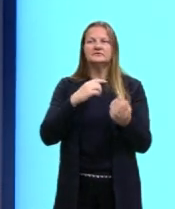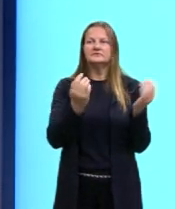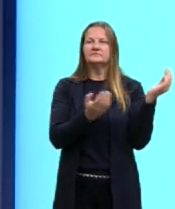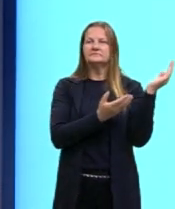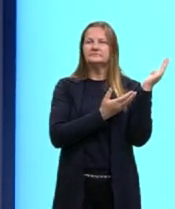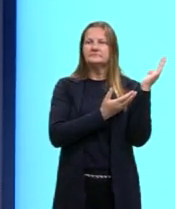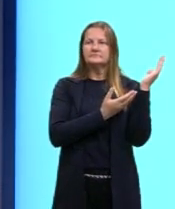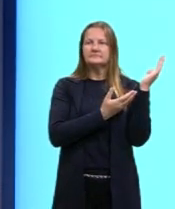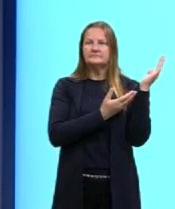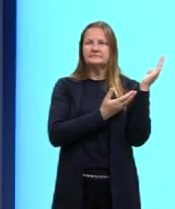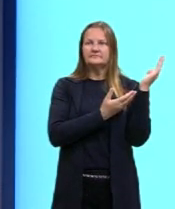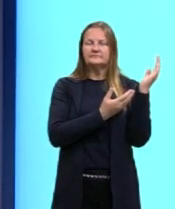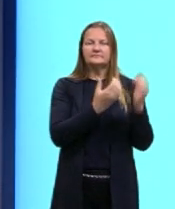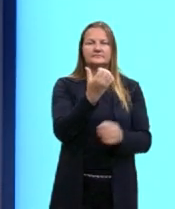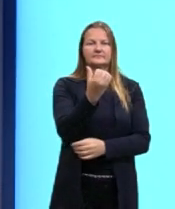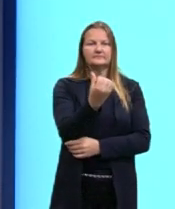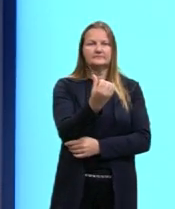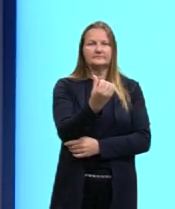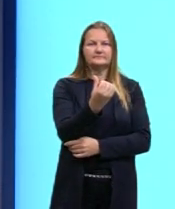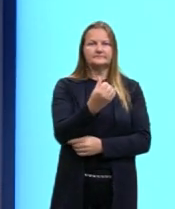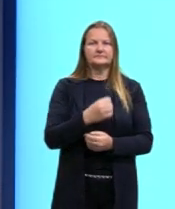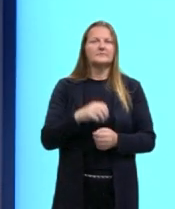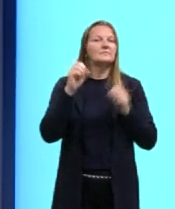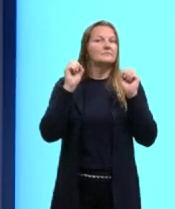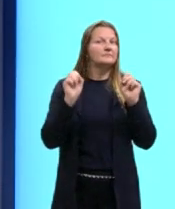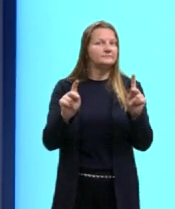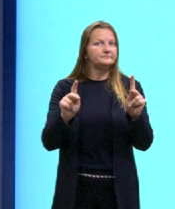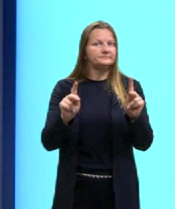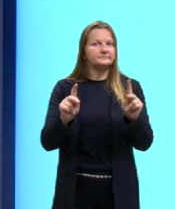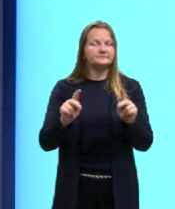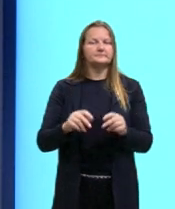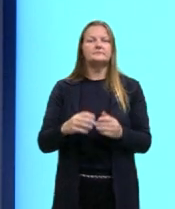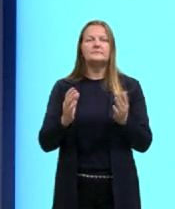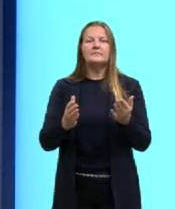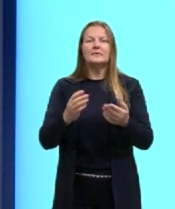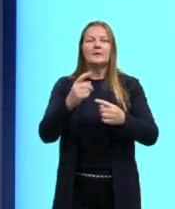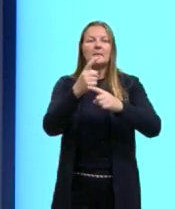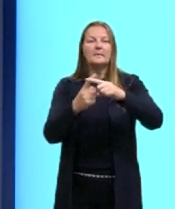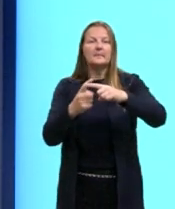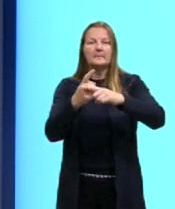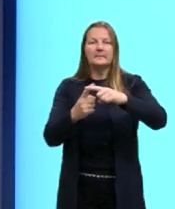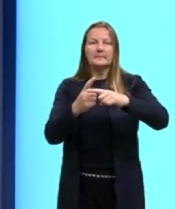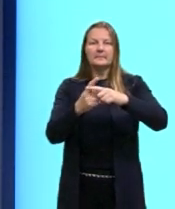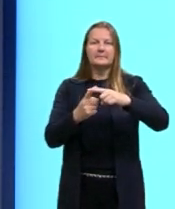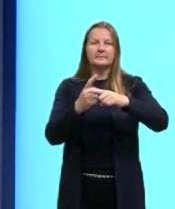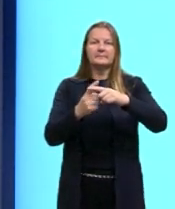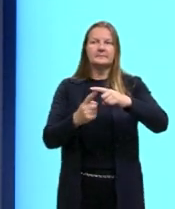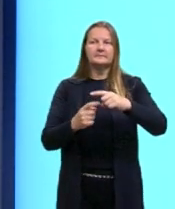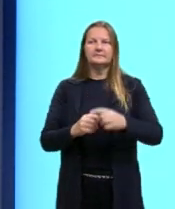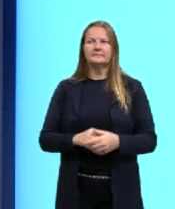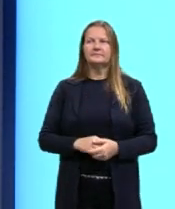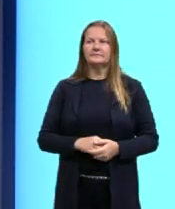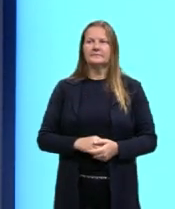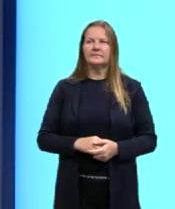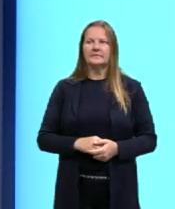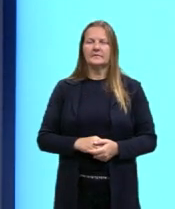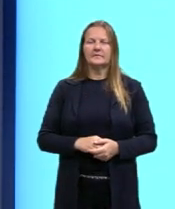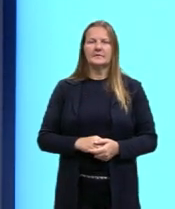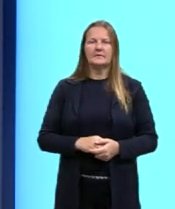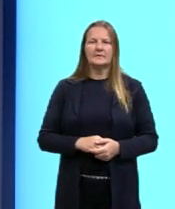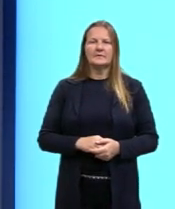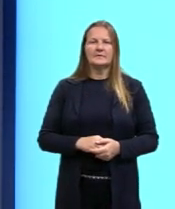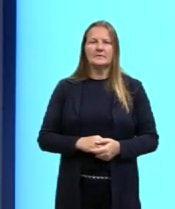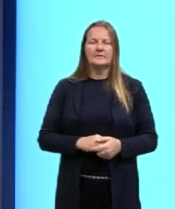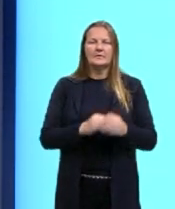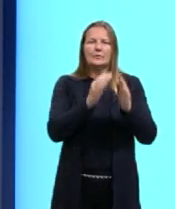igual a 6 Ok e a mediana bom a mediana os valores eles já estão